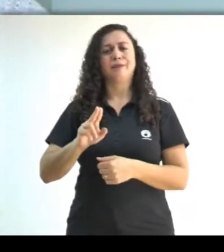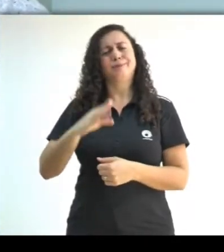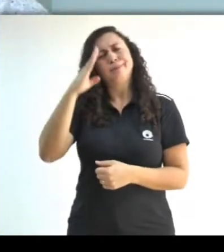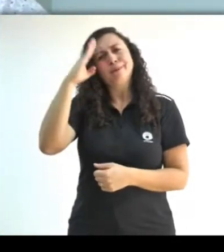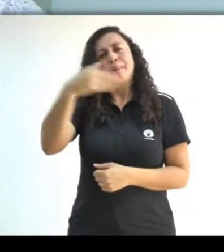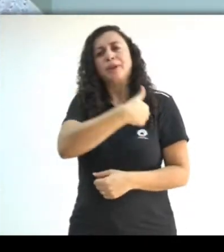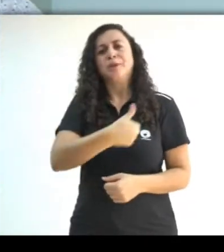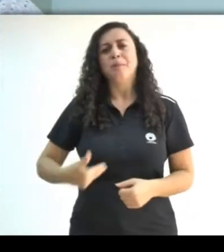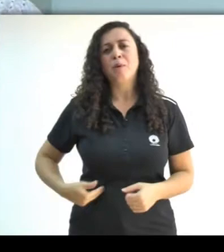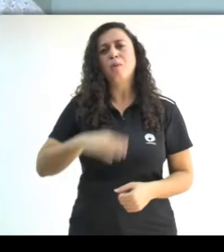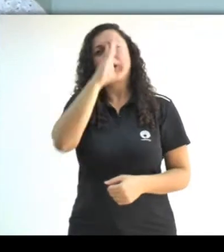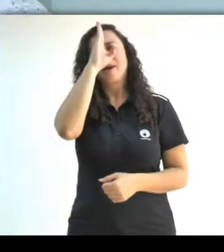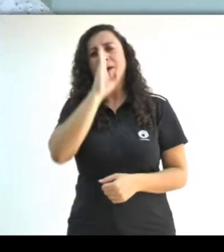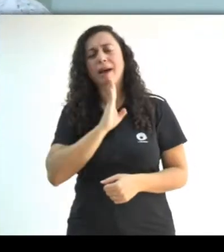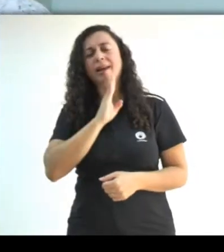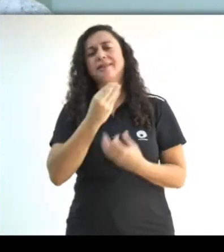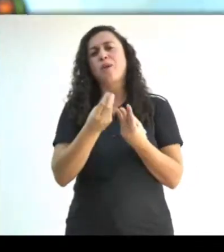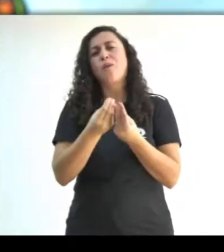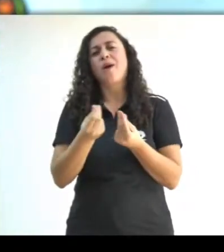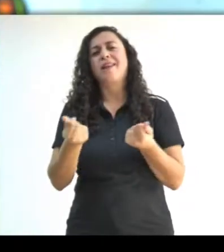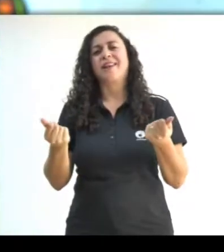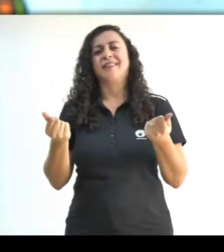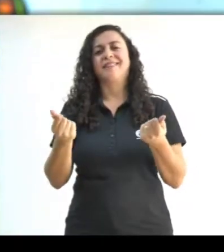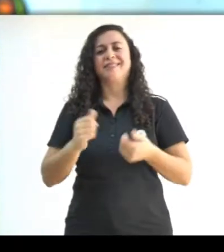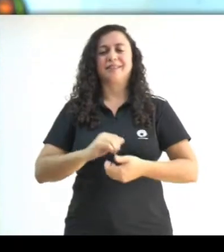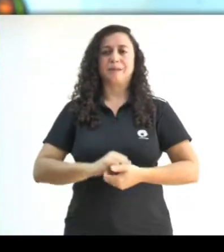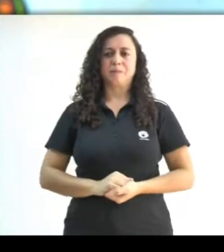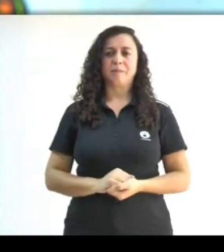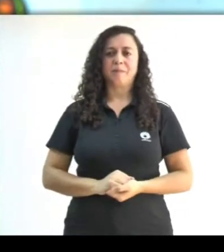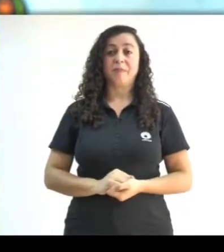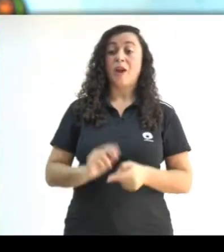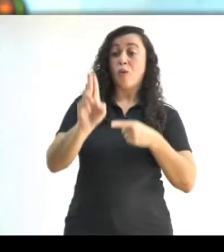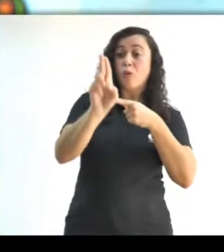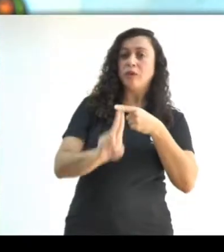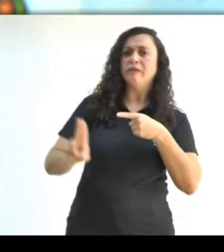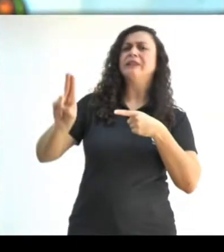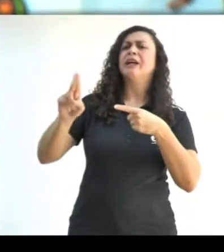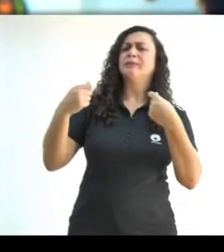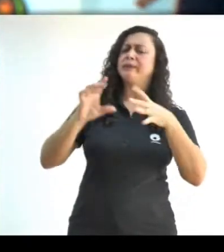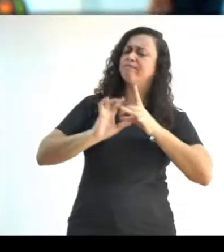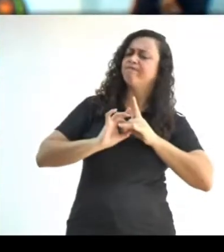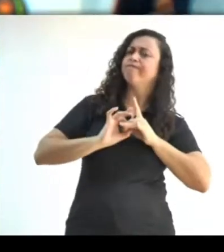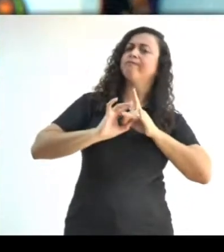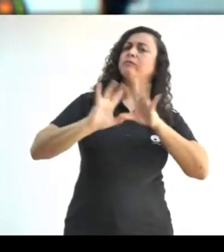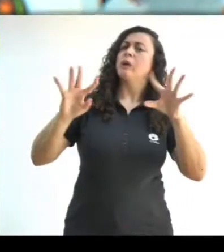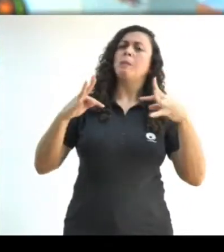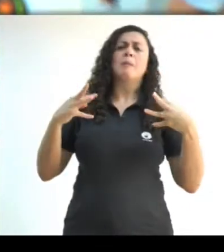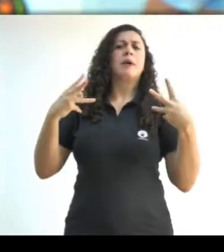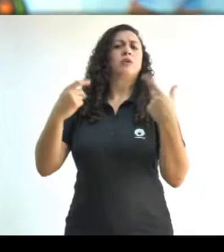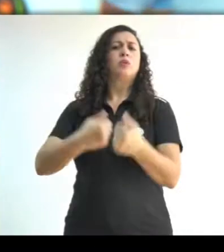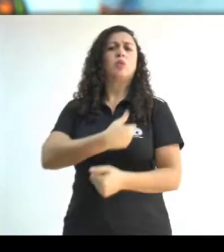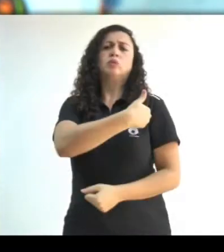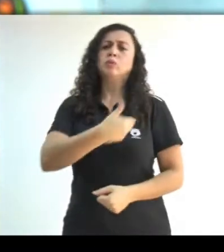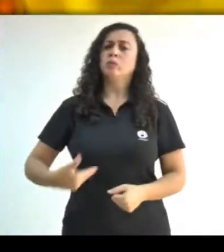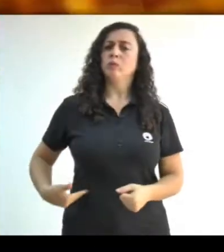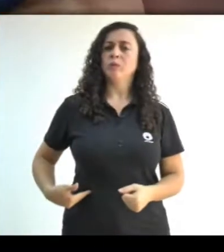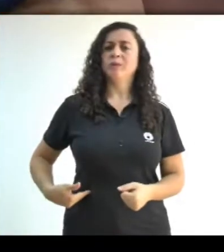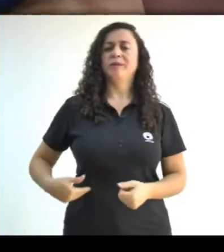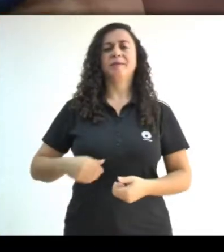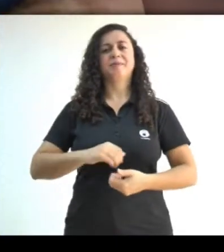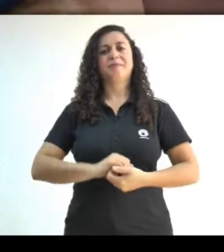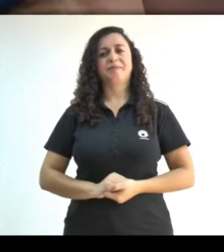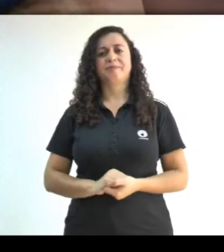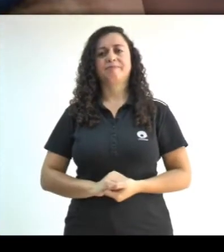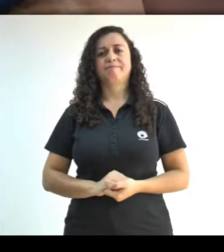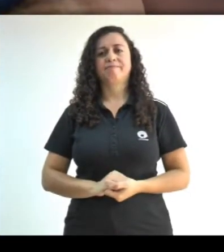preferência pública, gratuita e de qualidade. Universalizar a universidade, que deve ser pública e deve ser de todos.